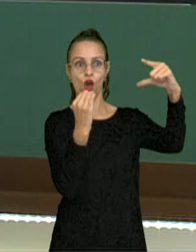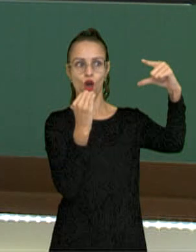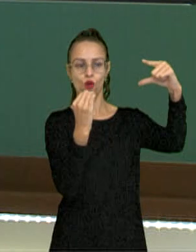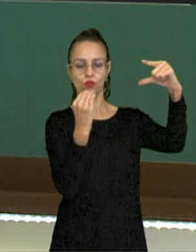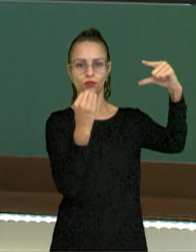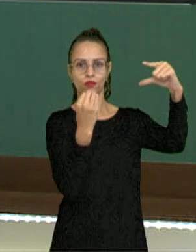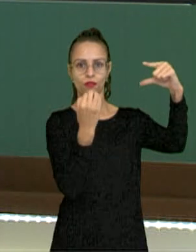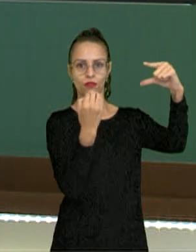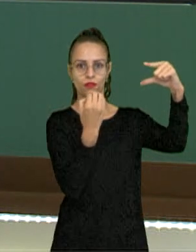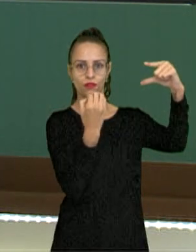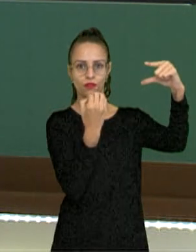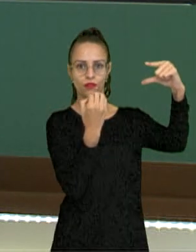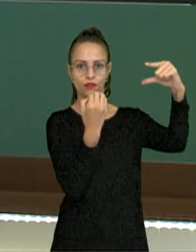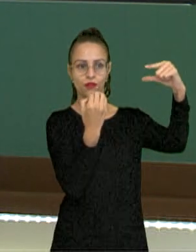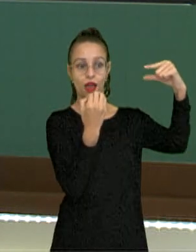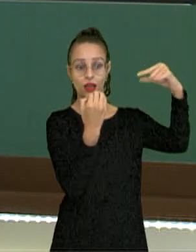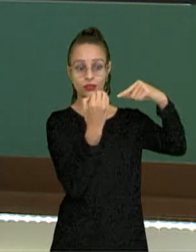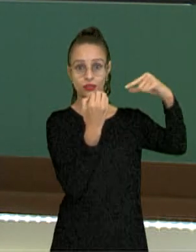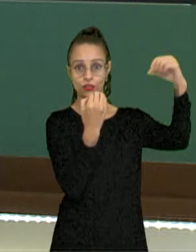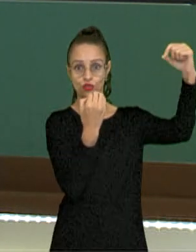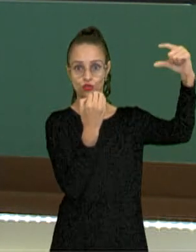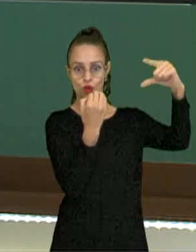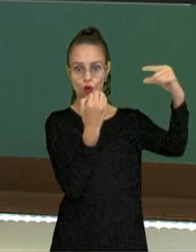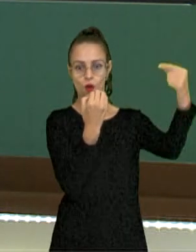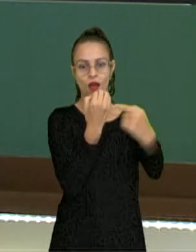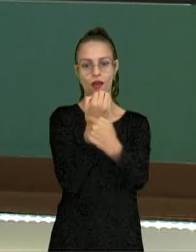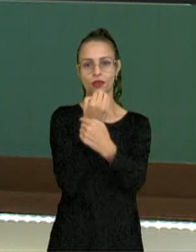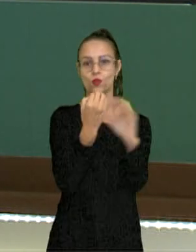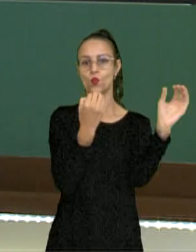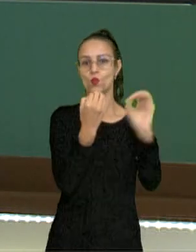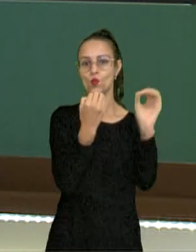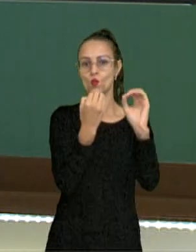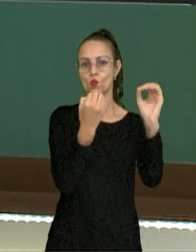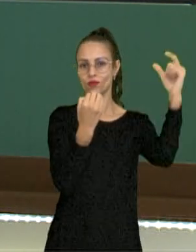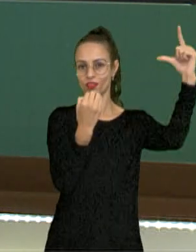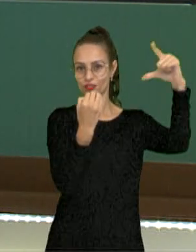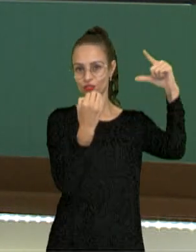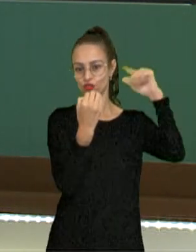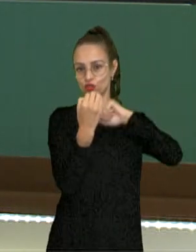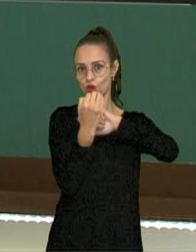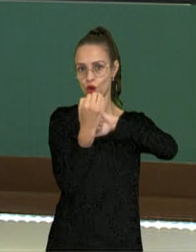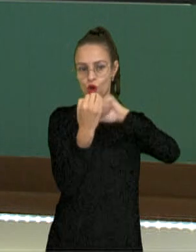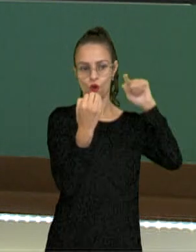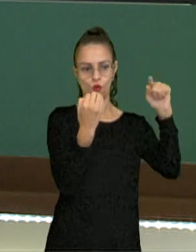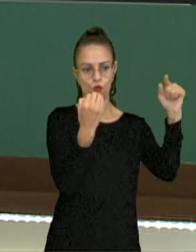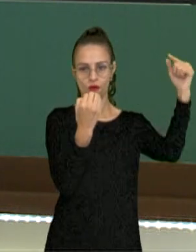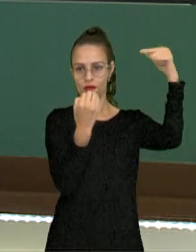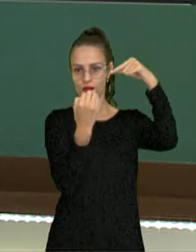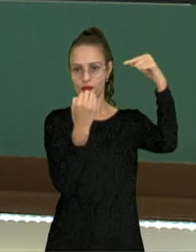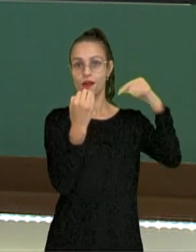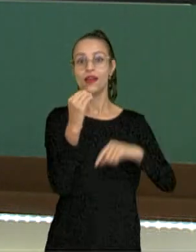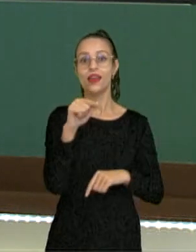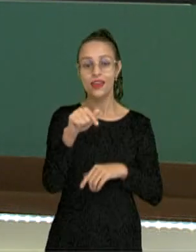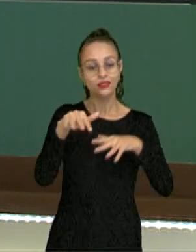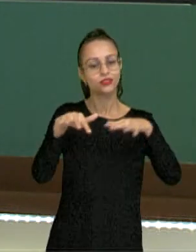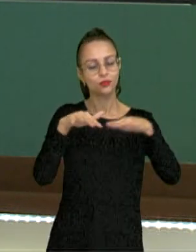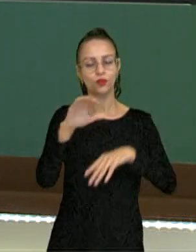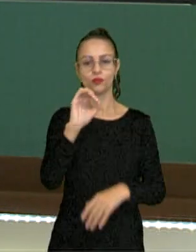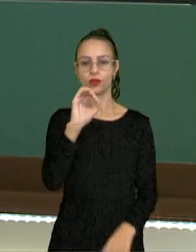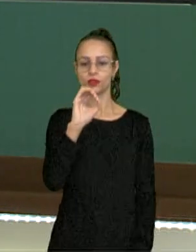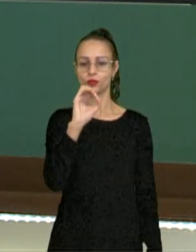a outra face vai ficar escondida do Sol. Então, essa movimentação vai dar